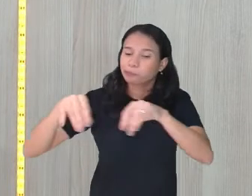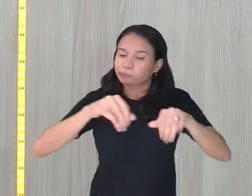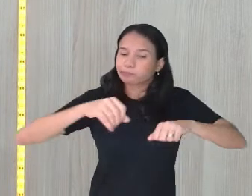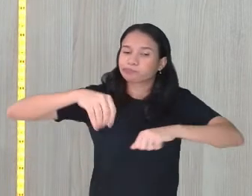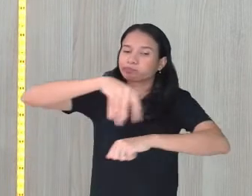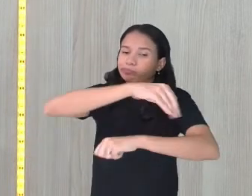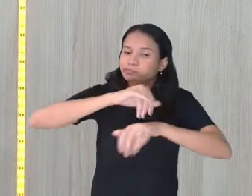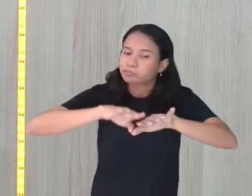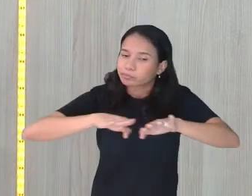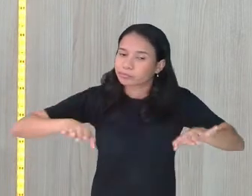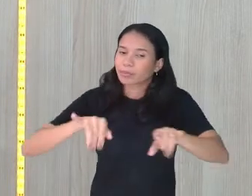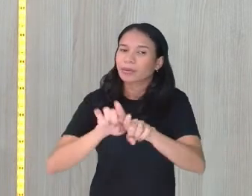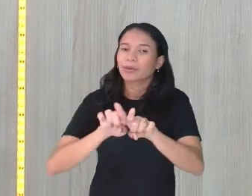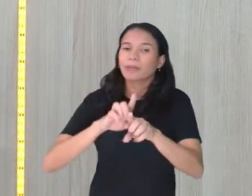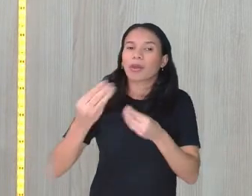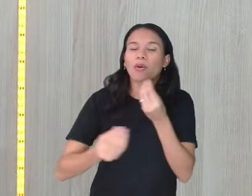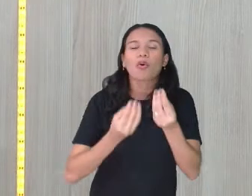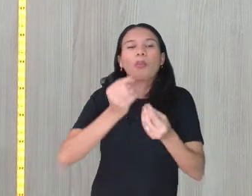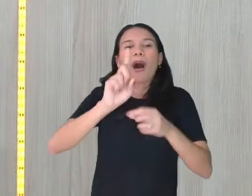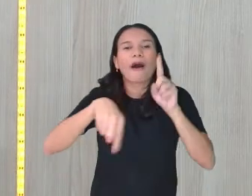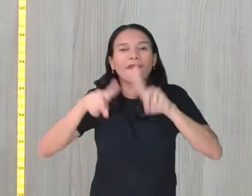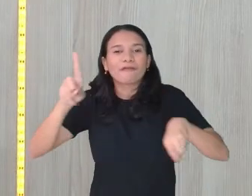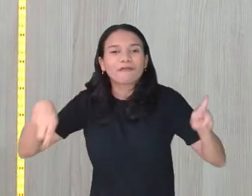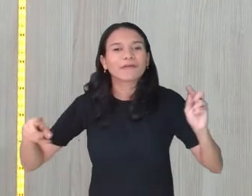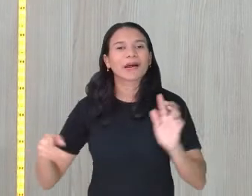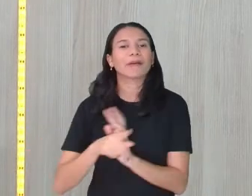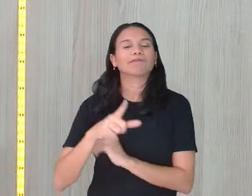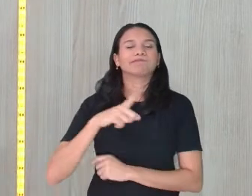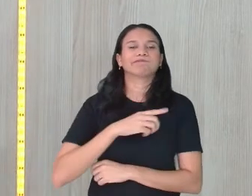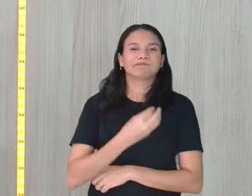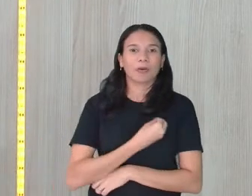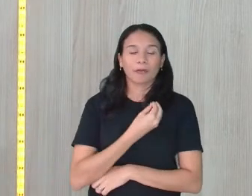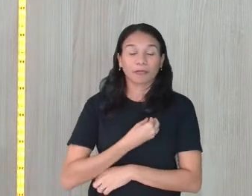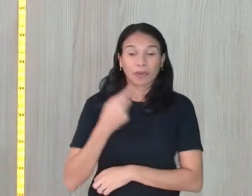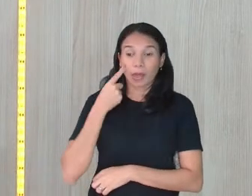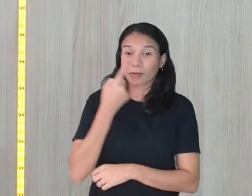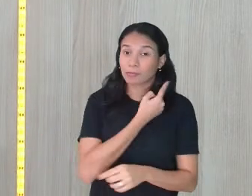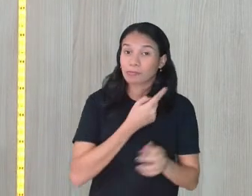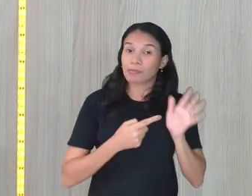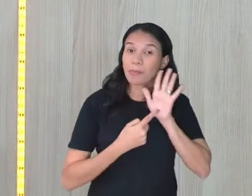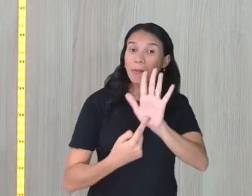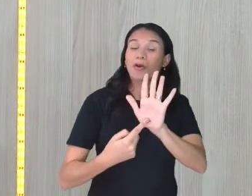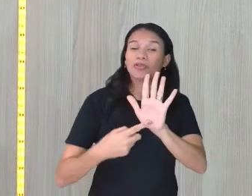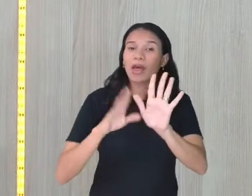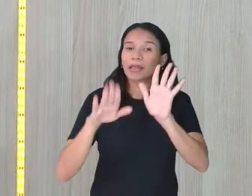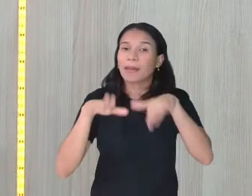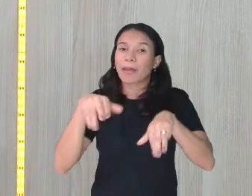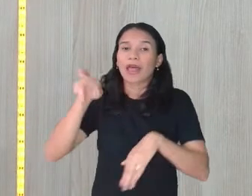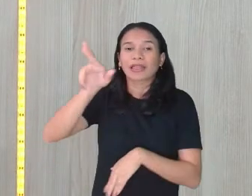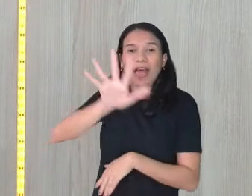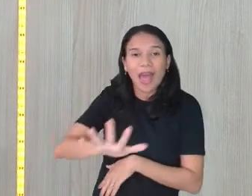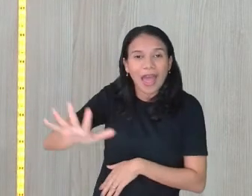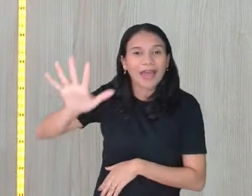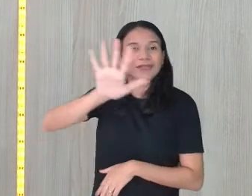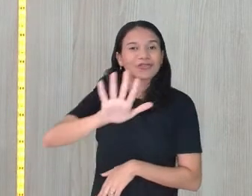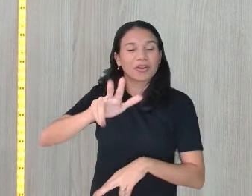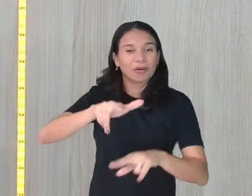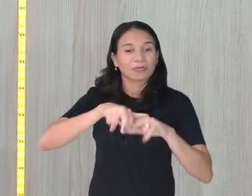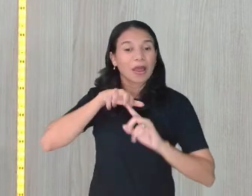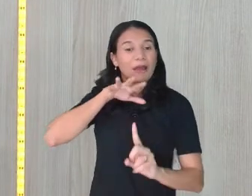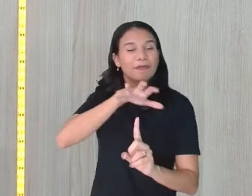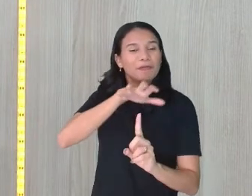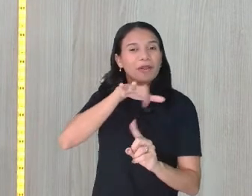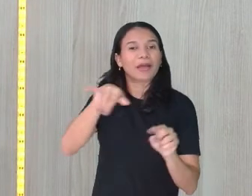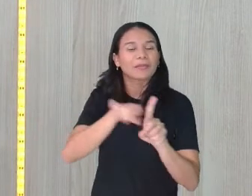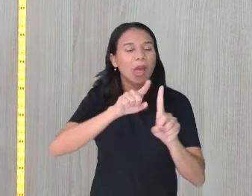também. Isso aí nos dá essa variedade de biomas que nós temos de acordo com a região. Então, o clima também, essa interferência